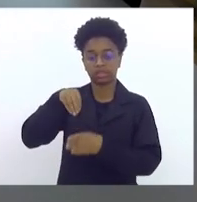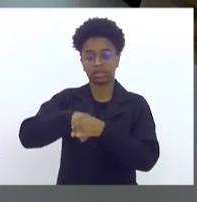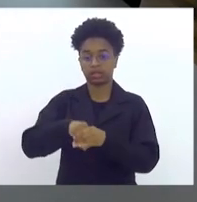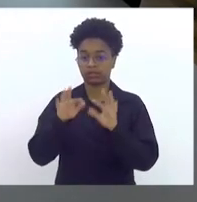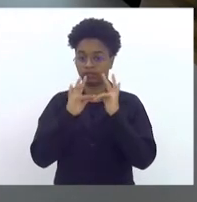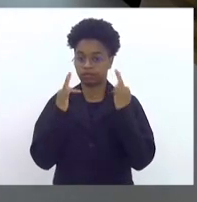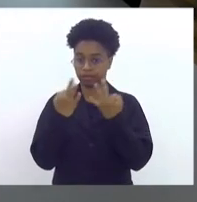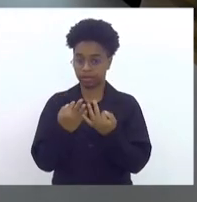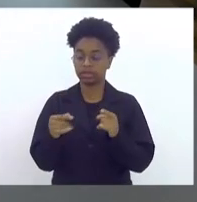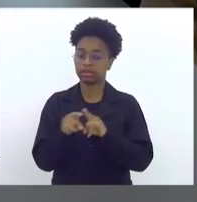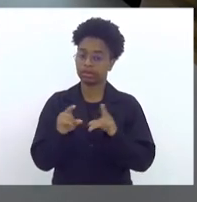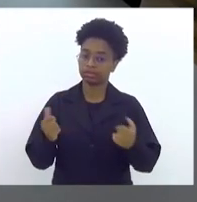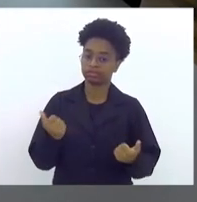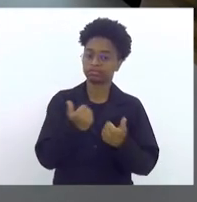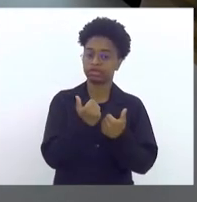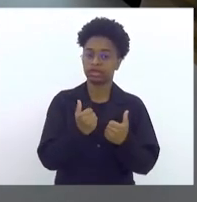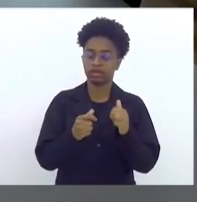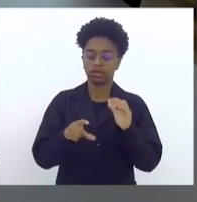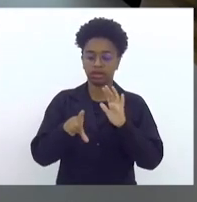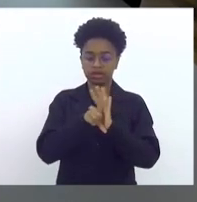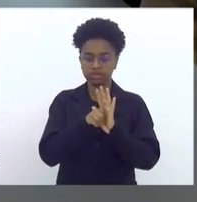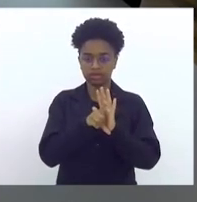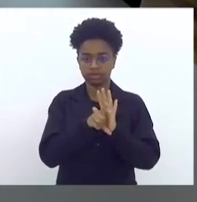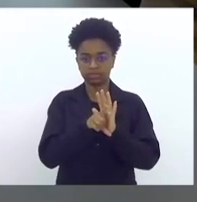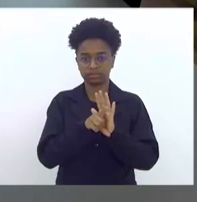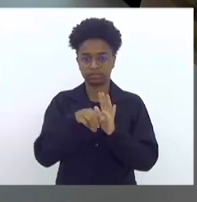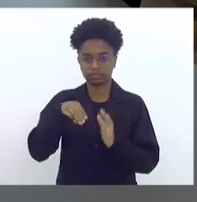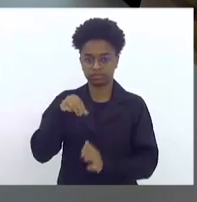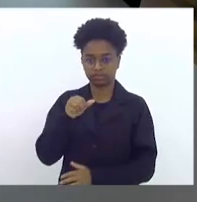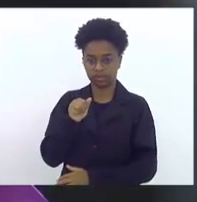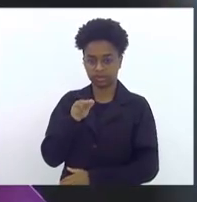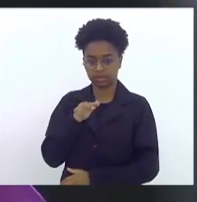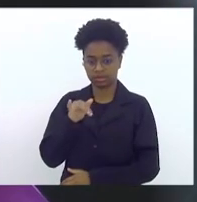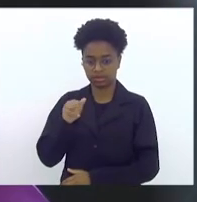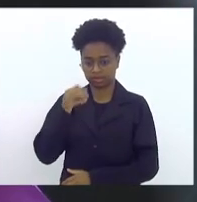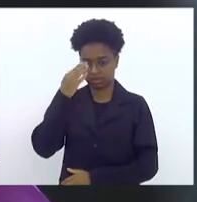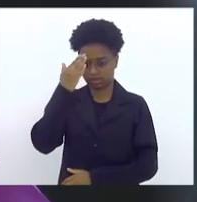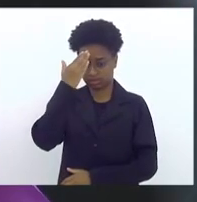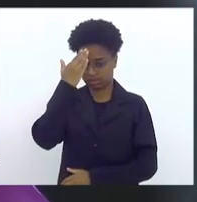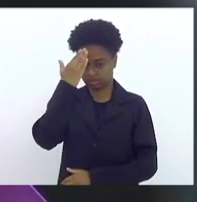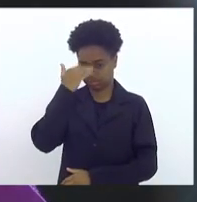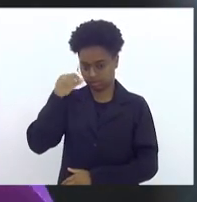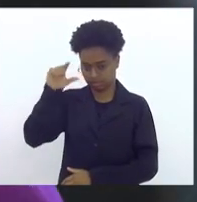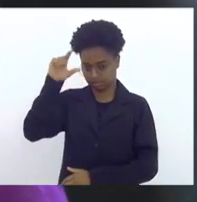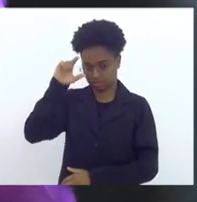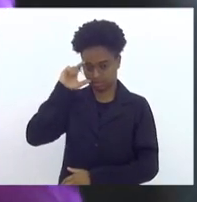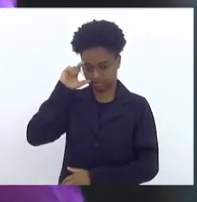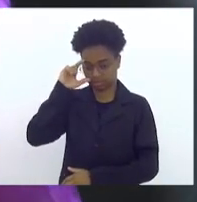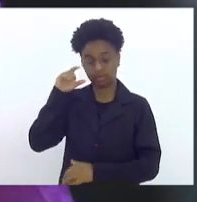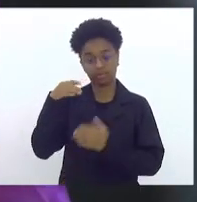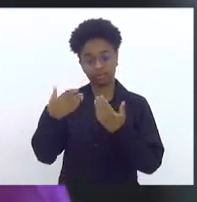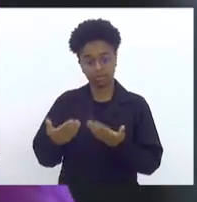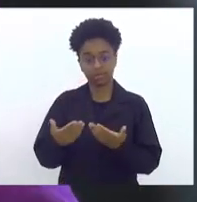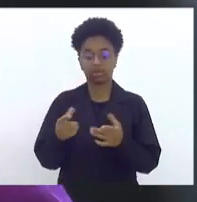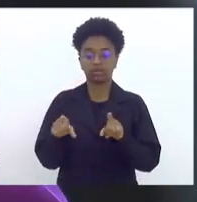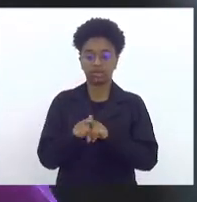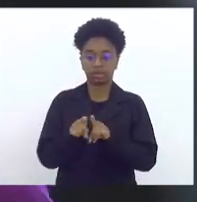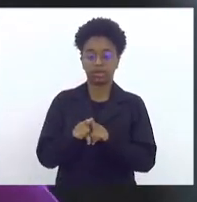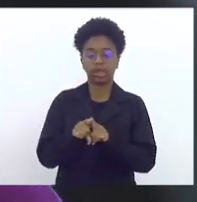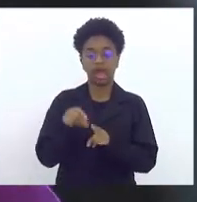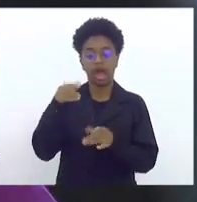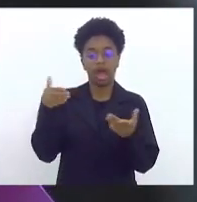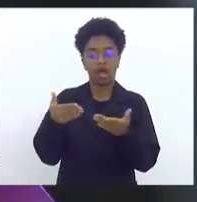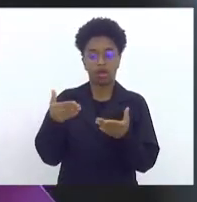familiar com a Lei Maria da Penha mas que a gente precisa desse recorte porque as mulheres idosas estão estão sendo vítima e agora nos espaços